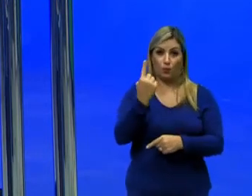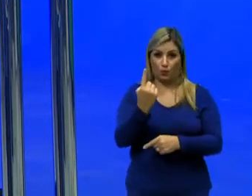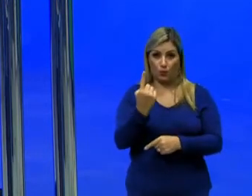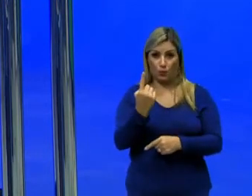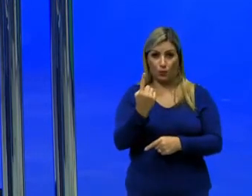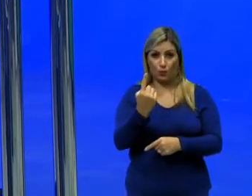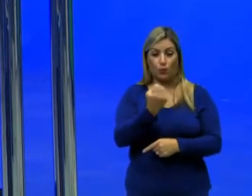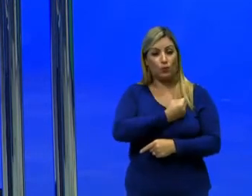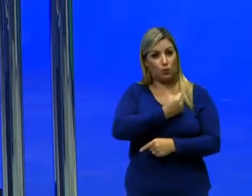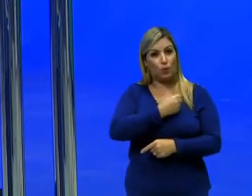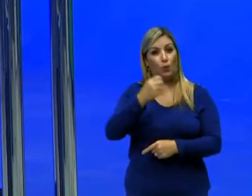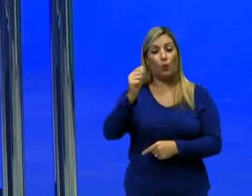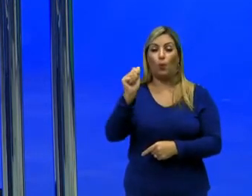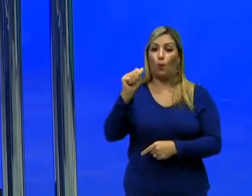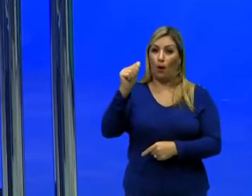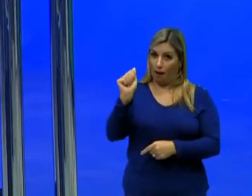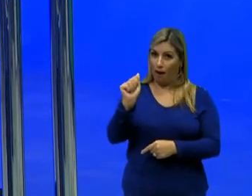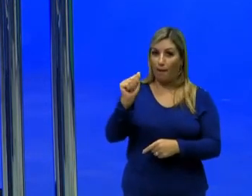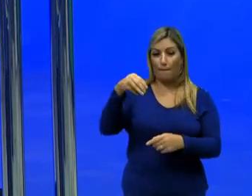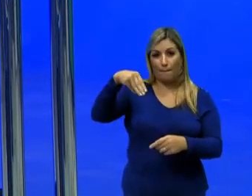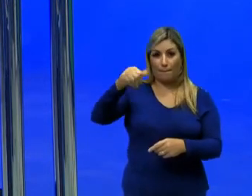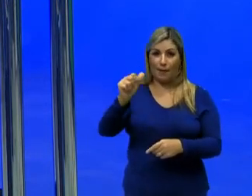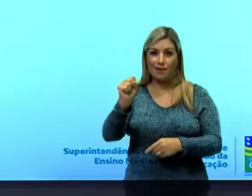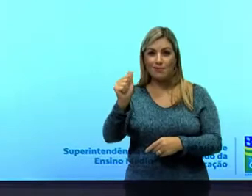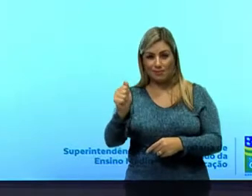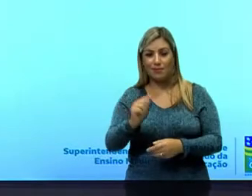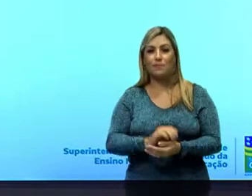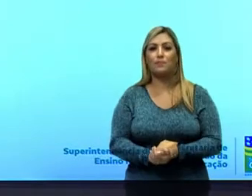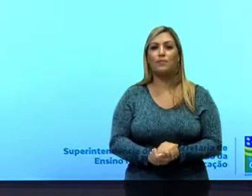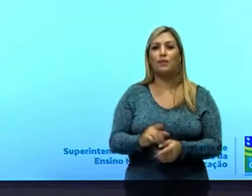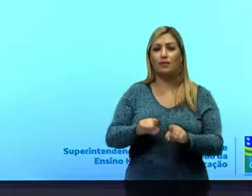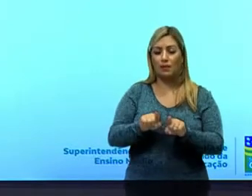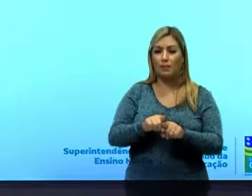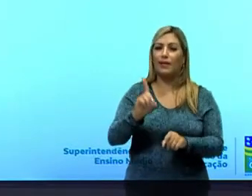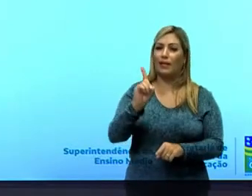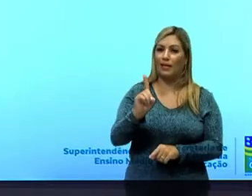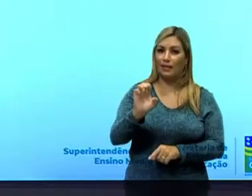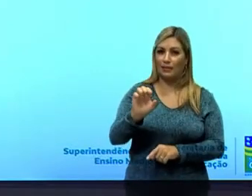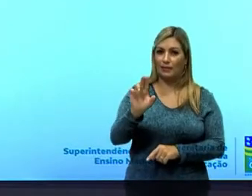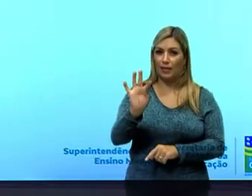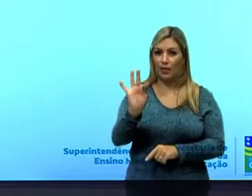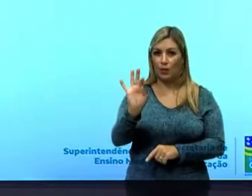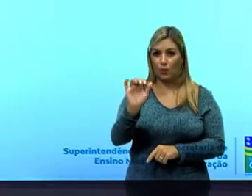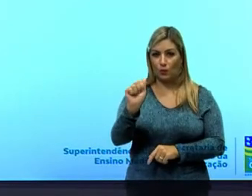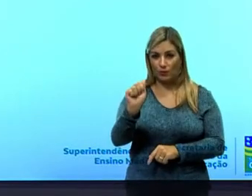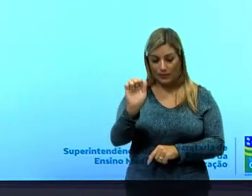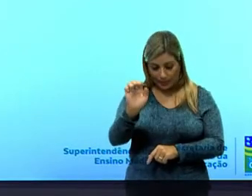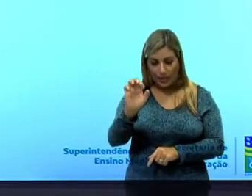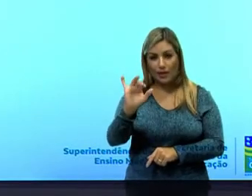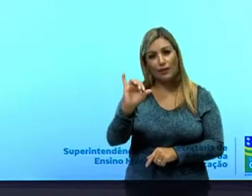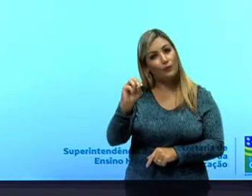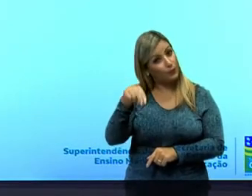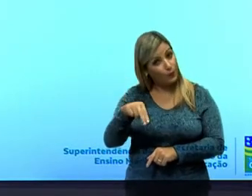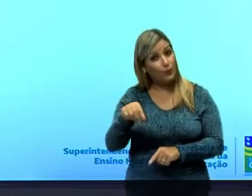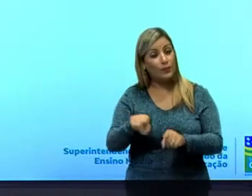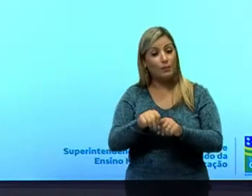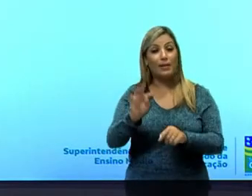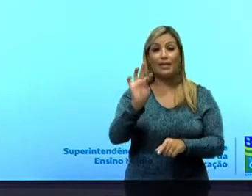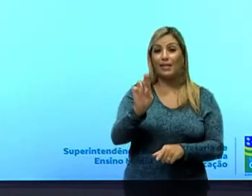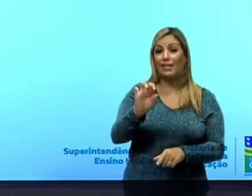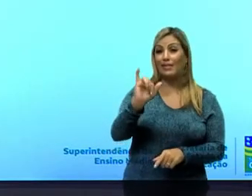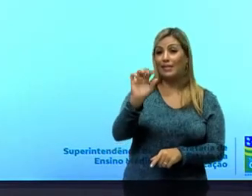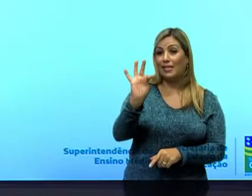de número de massa né eu tenho o deutério aonde eu tenho dois de número de massa e eu tenho